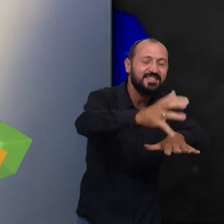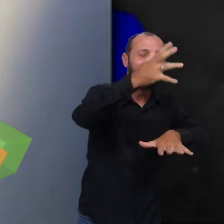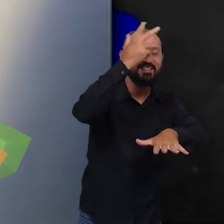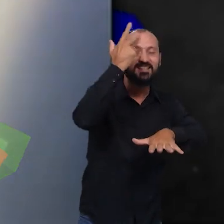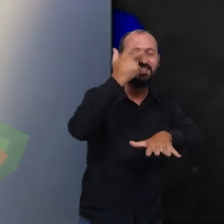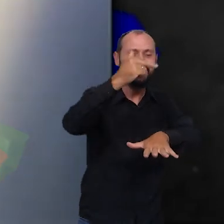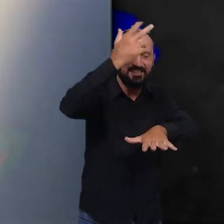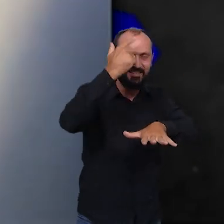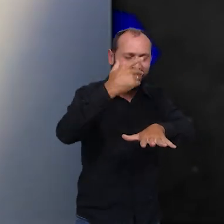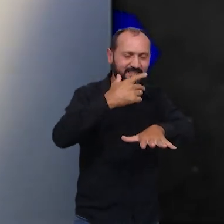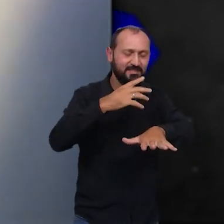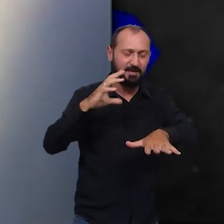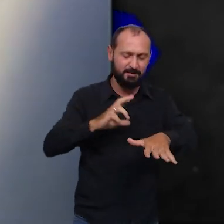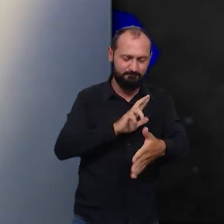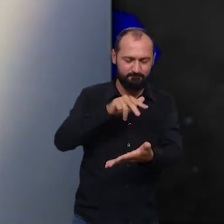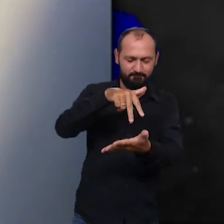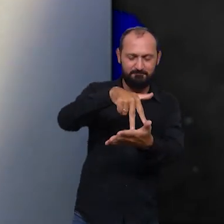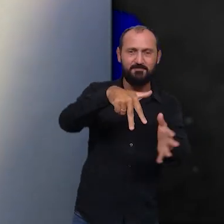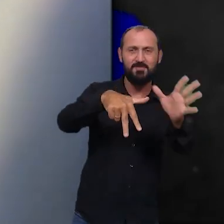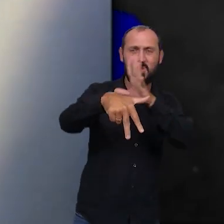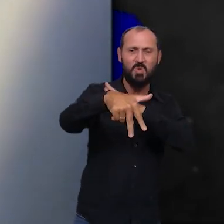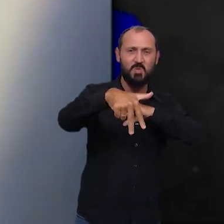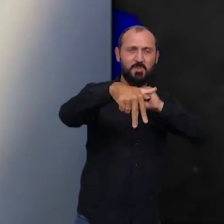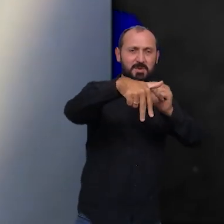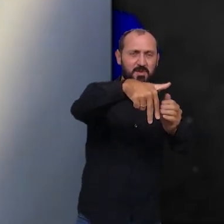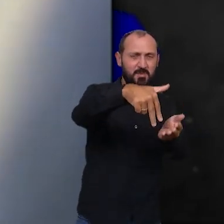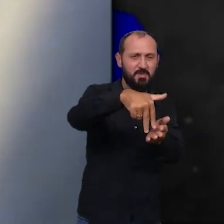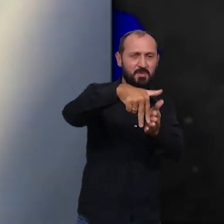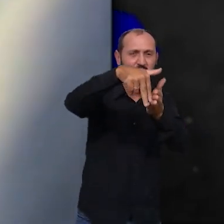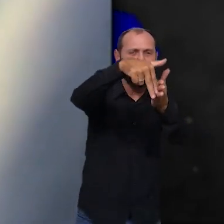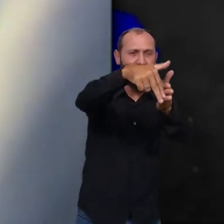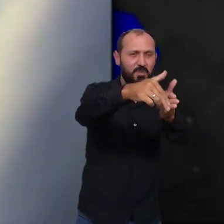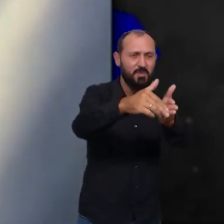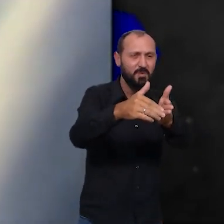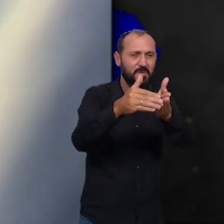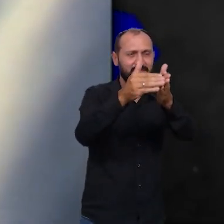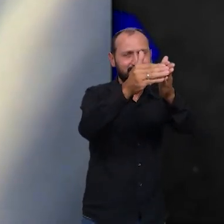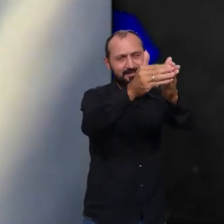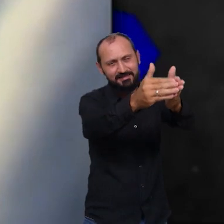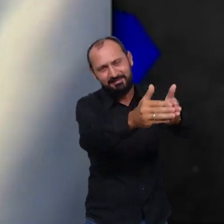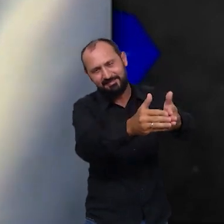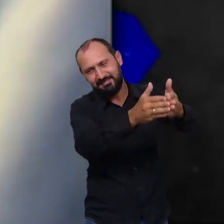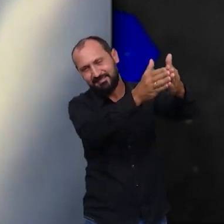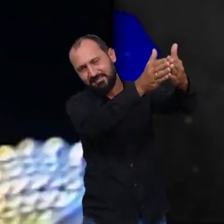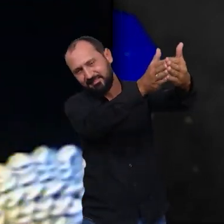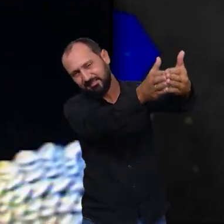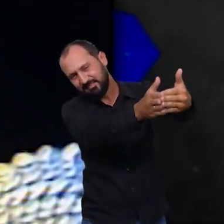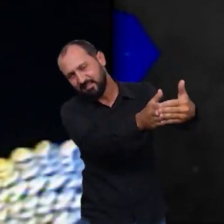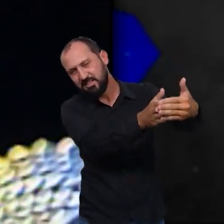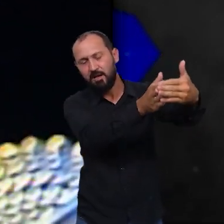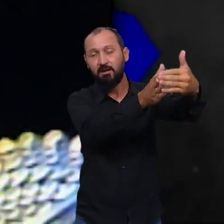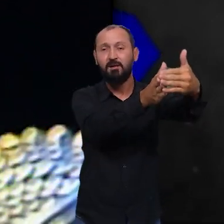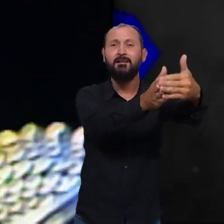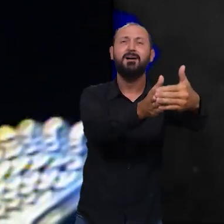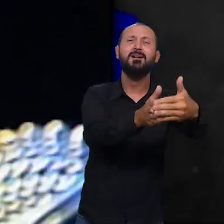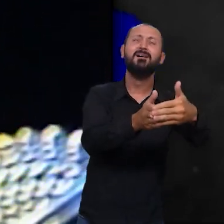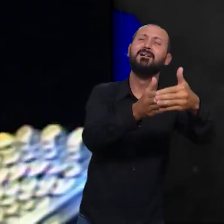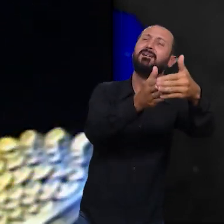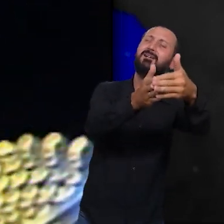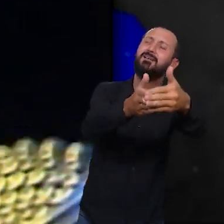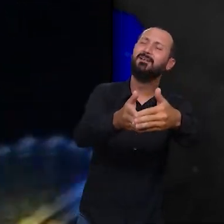Paraguai. Ah, xalana, sem querer, tu aumentas minha